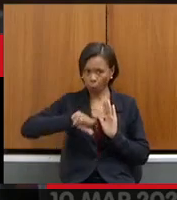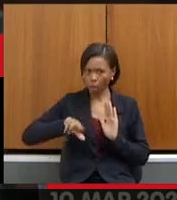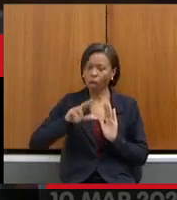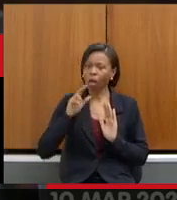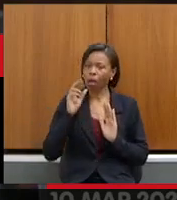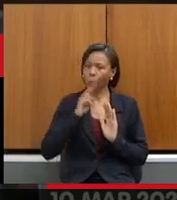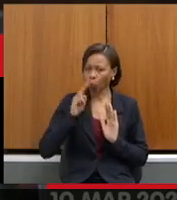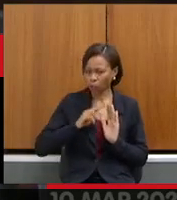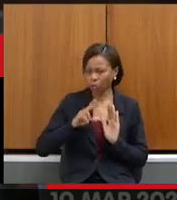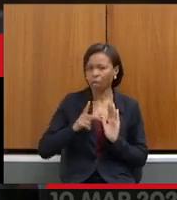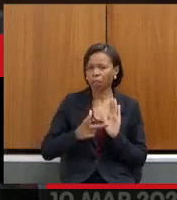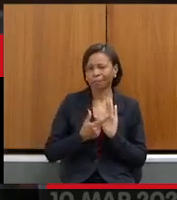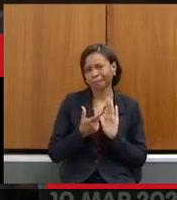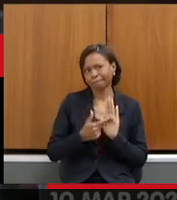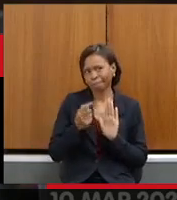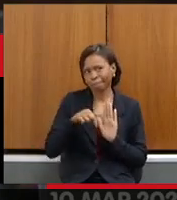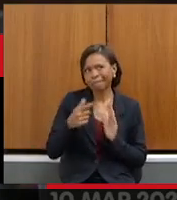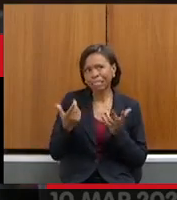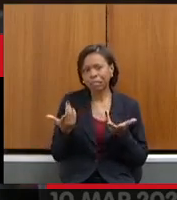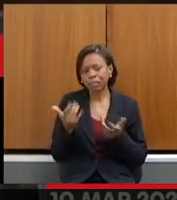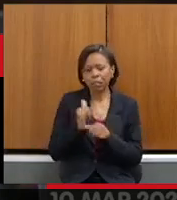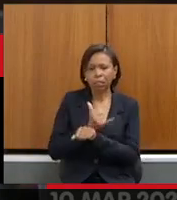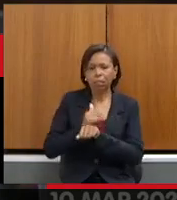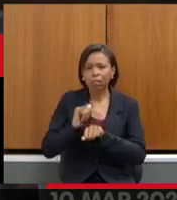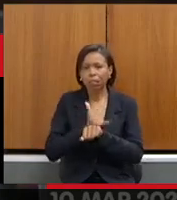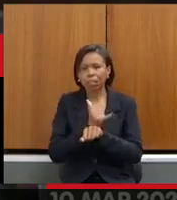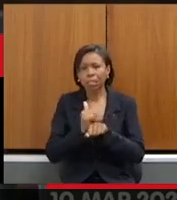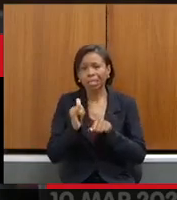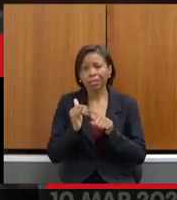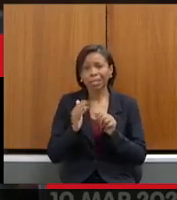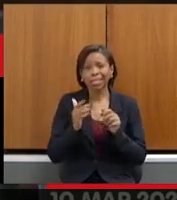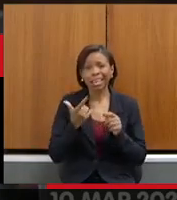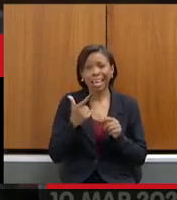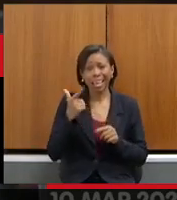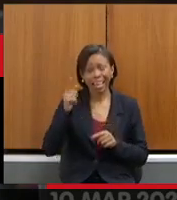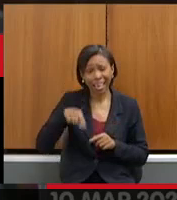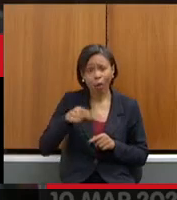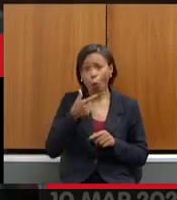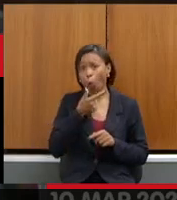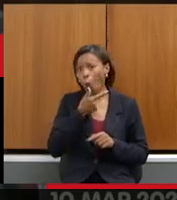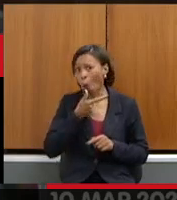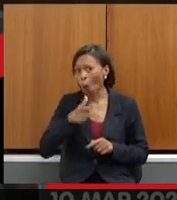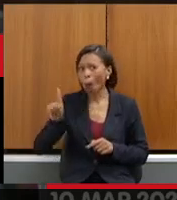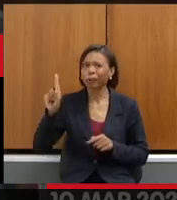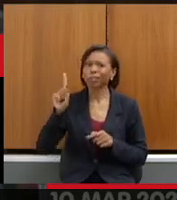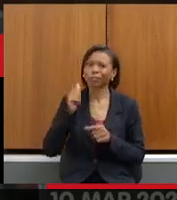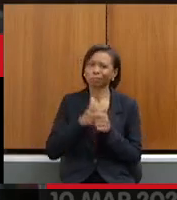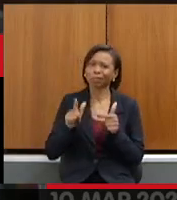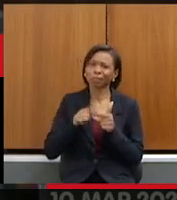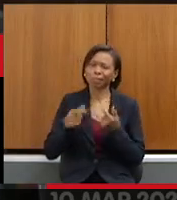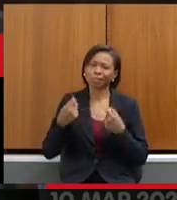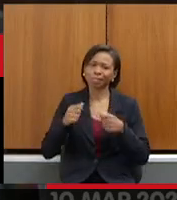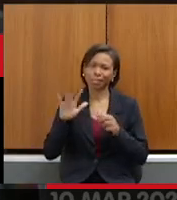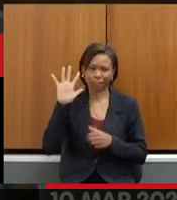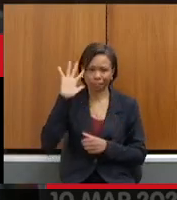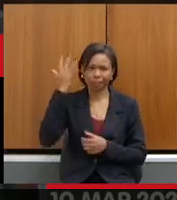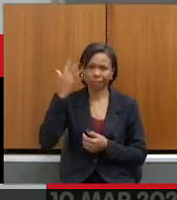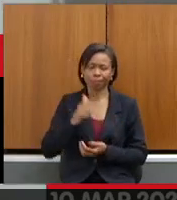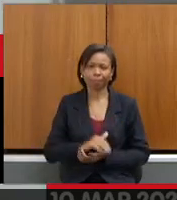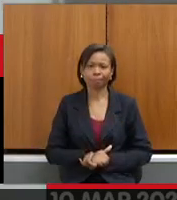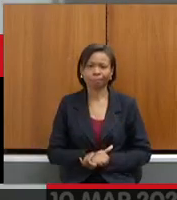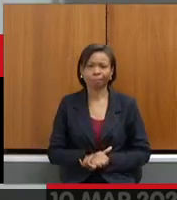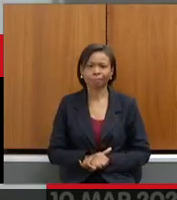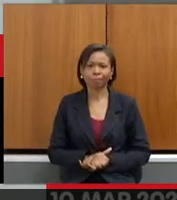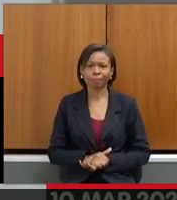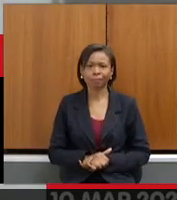discutido muito tentados alternativas porque isso será uma outra onda que nós teremos que lidar na saúde obrigado a